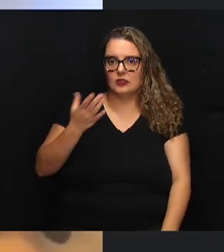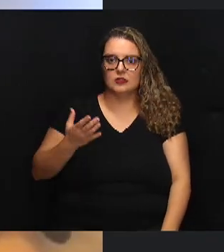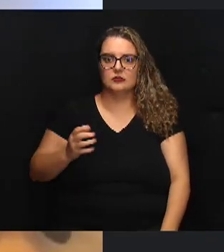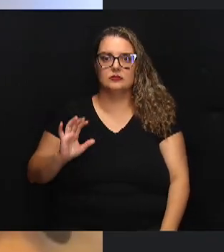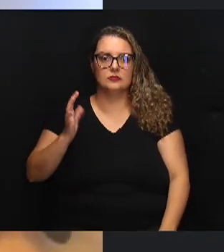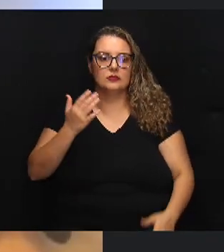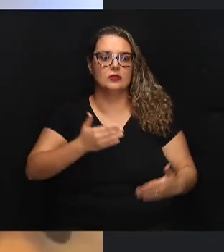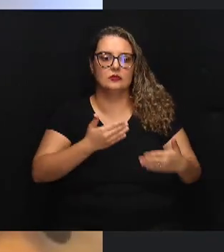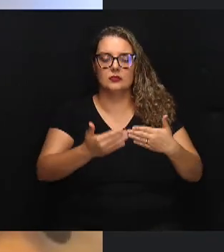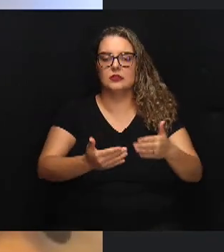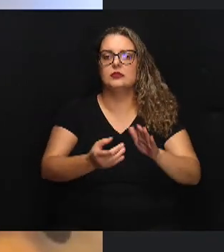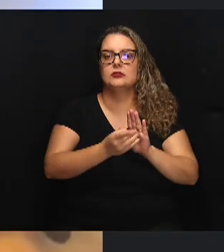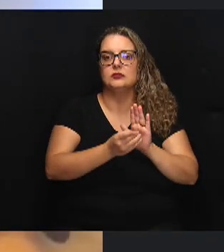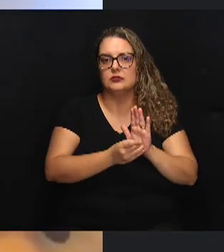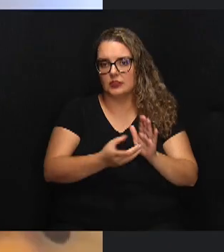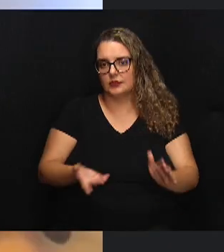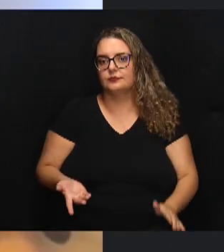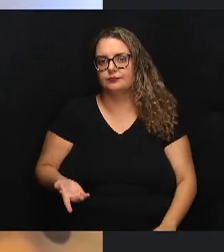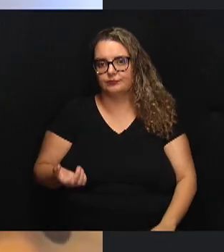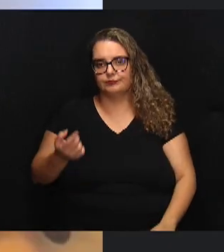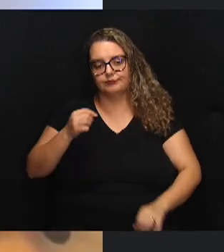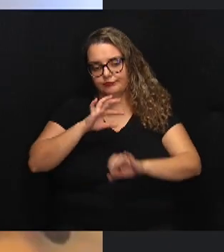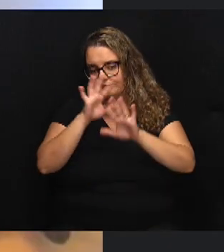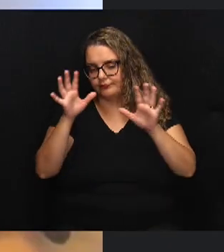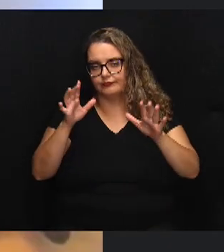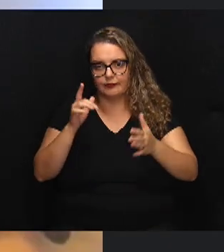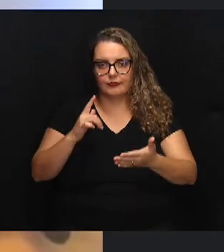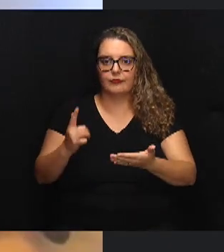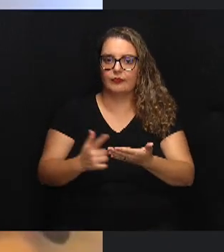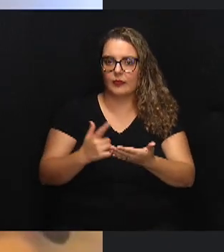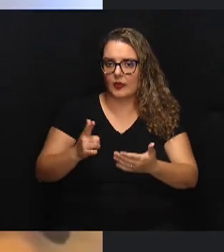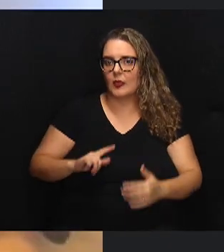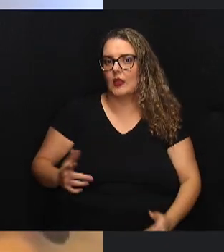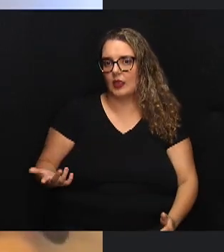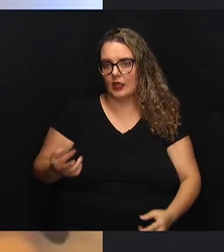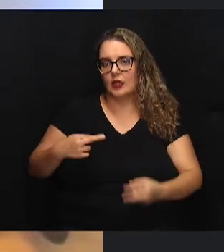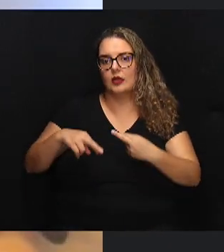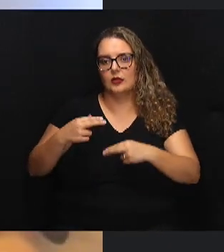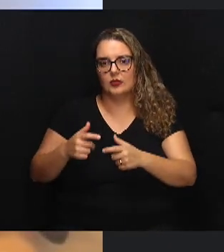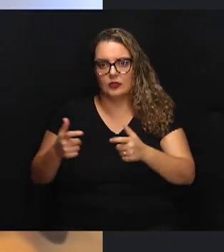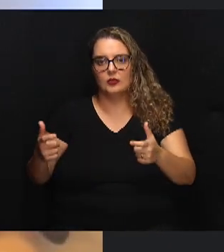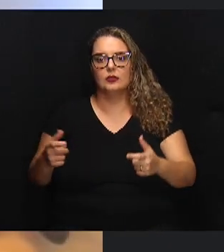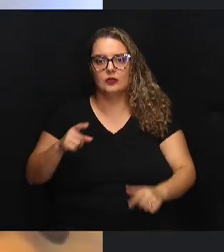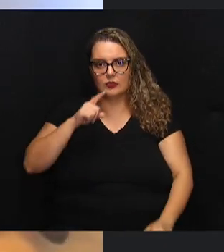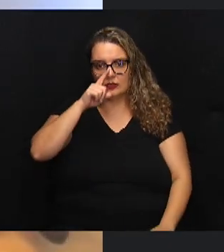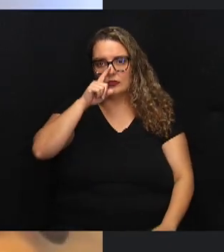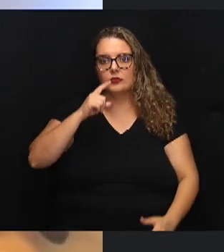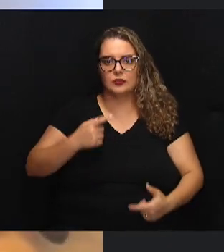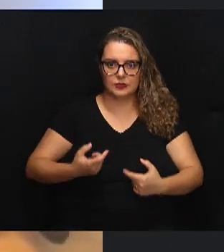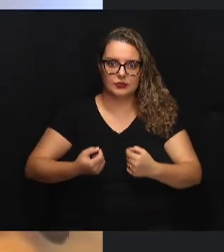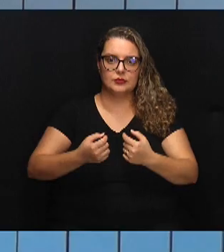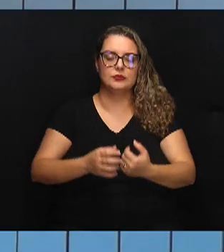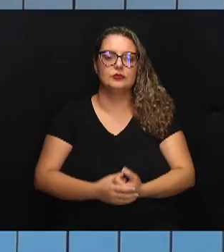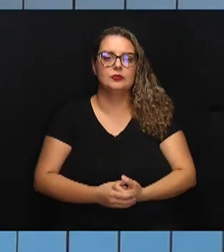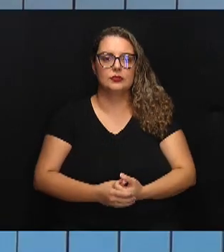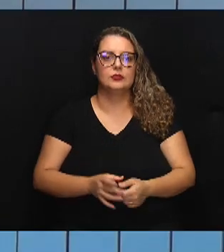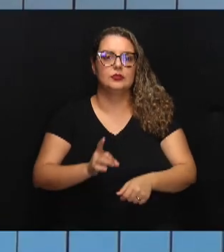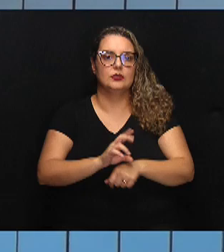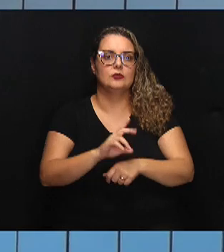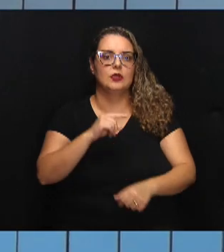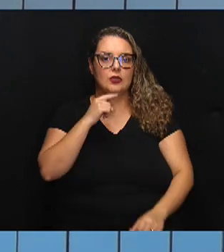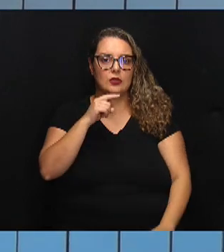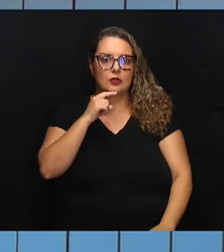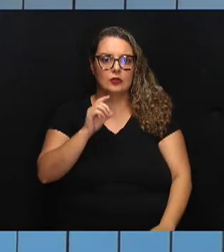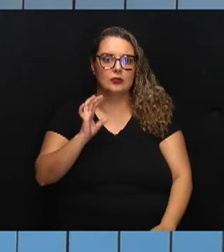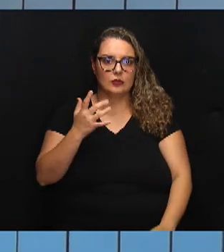décadas, e a gente já tem evidências claras na literatura que isso está relacionado mesmo ao aumento do risco de câncer. E doutora, uma dúvida que